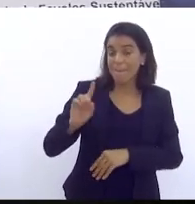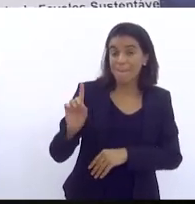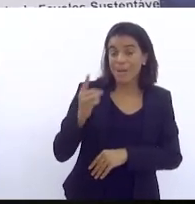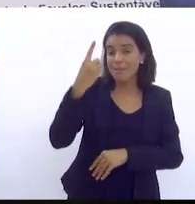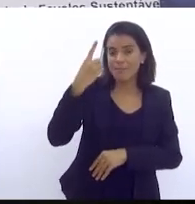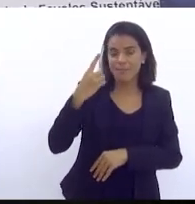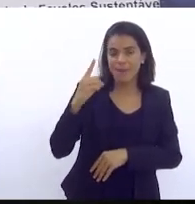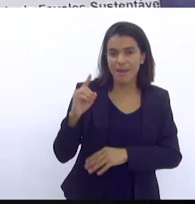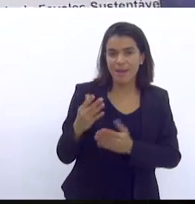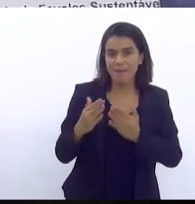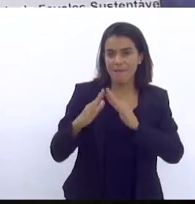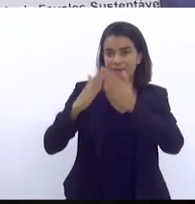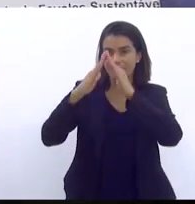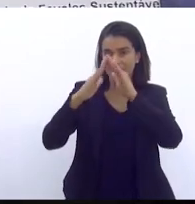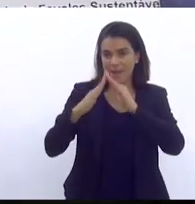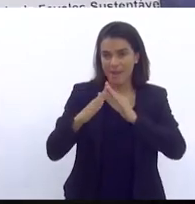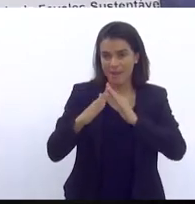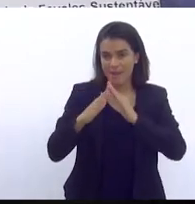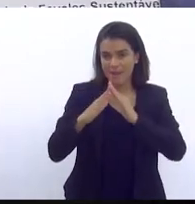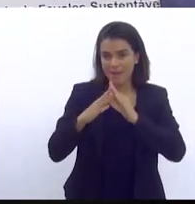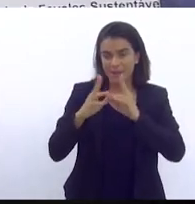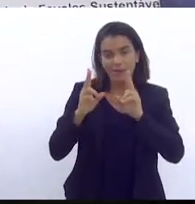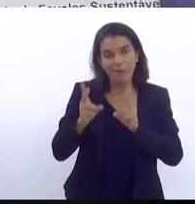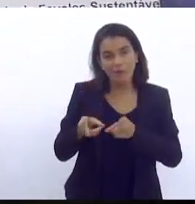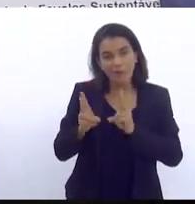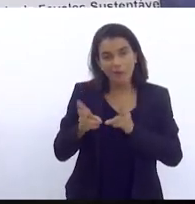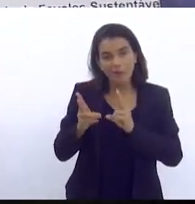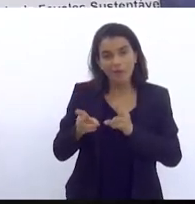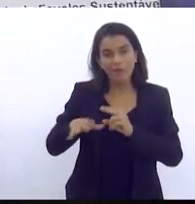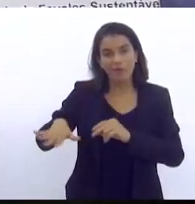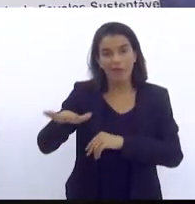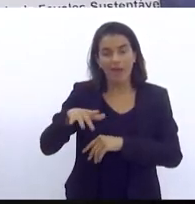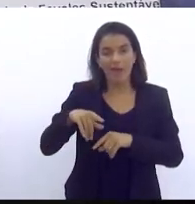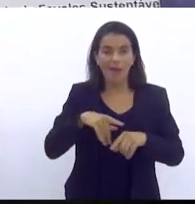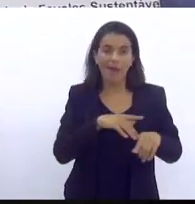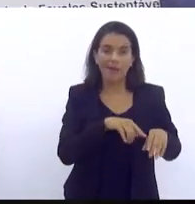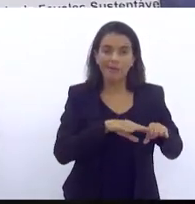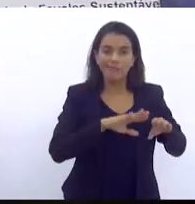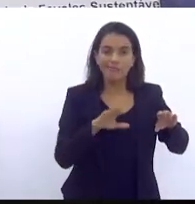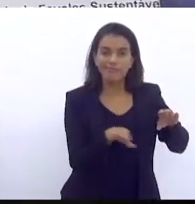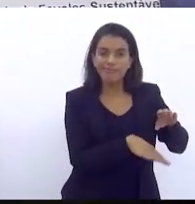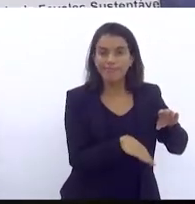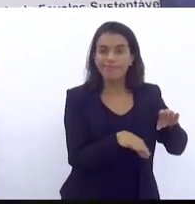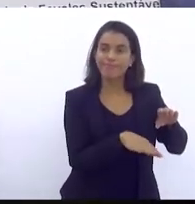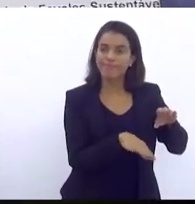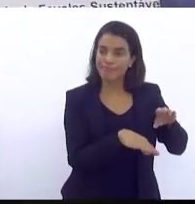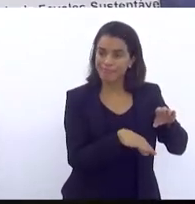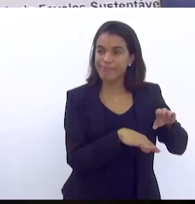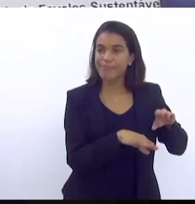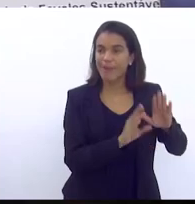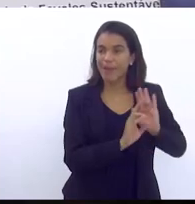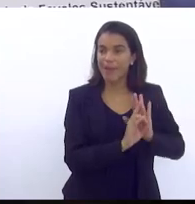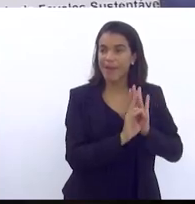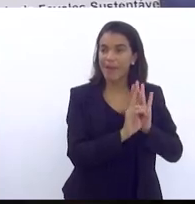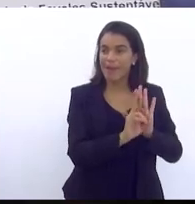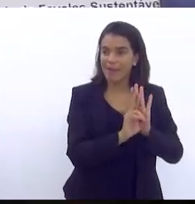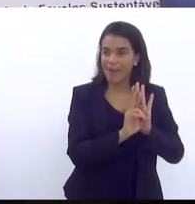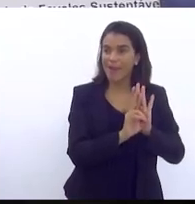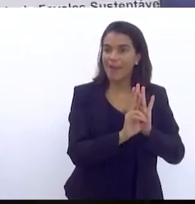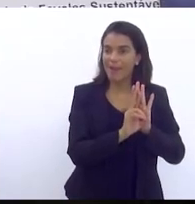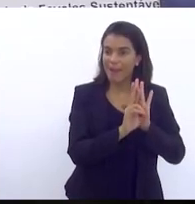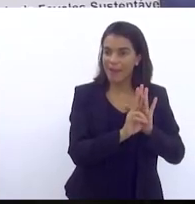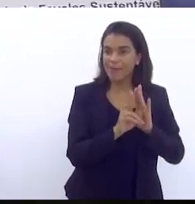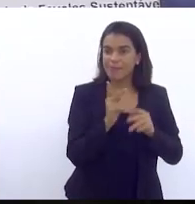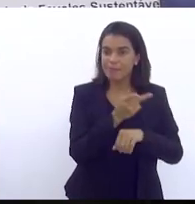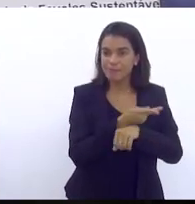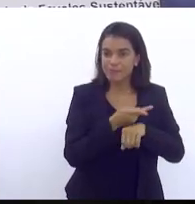atrás fundada ainda na irregularidade né ainda aqui representada